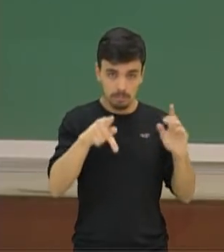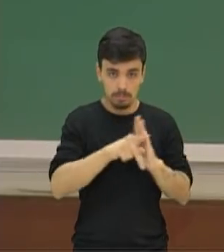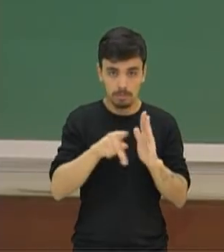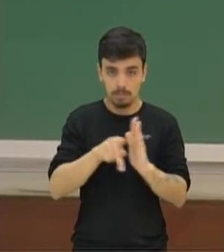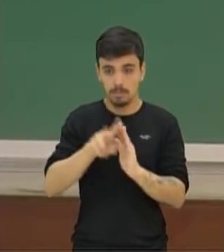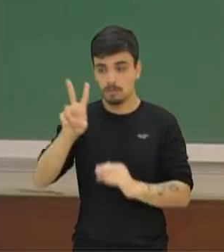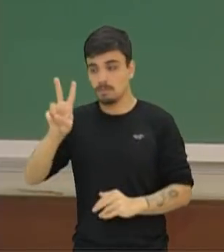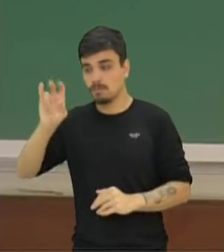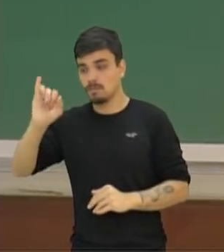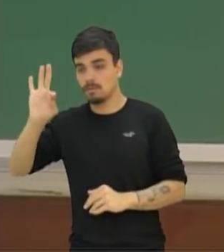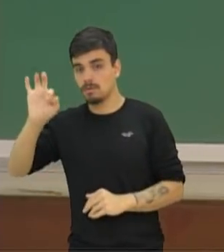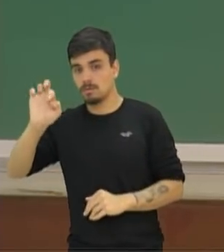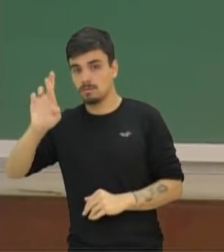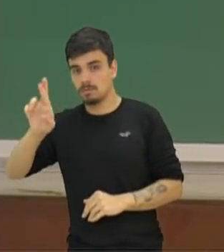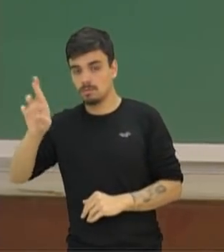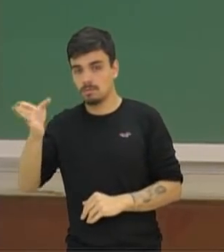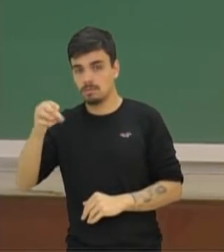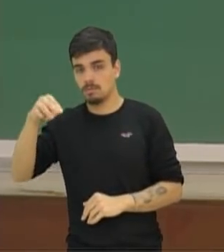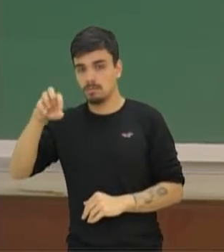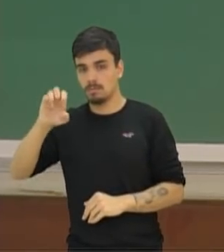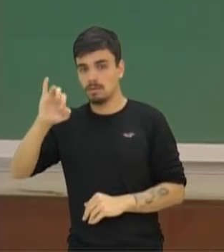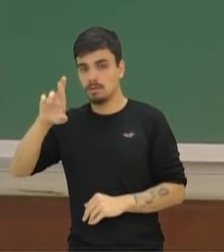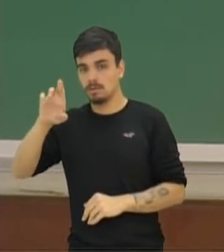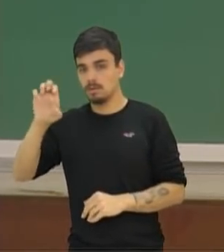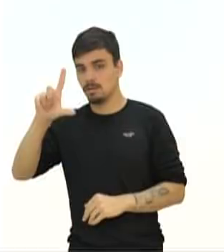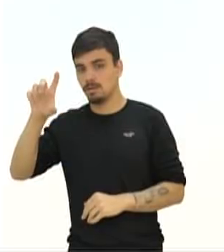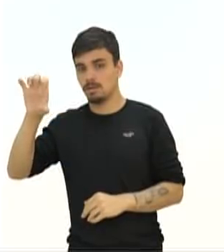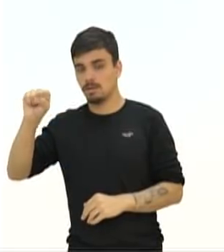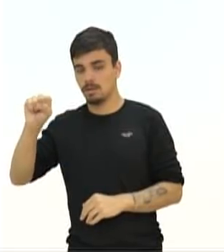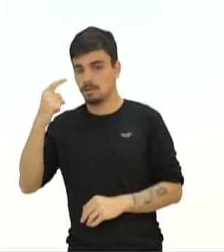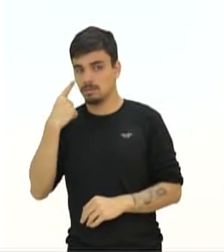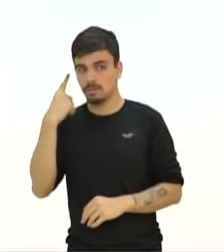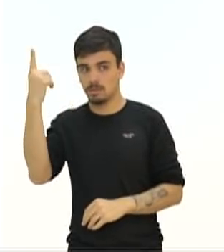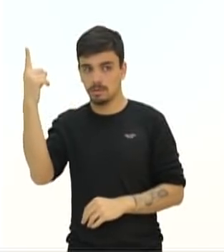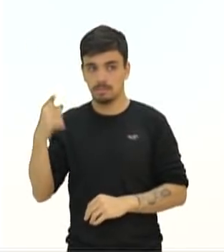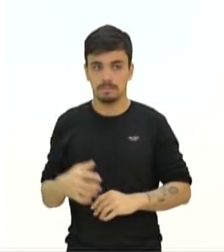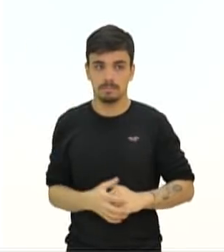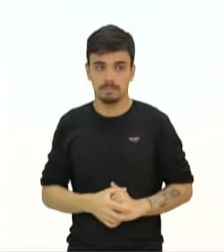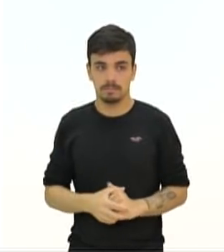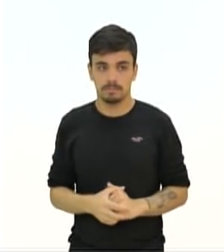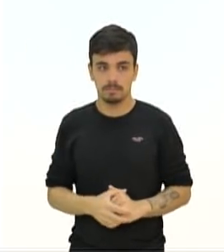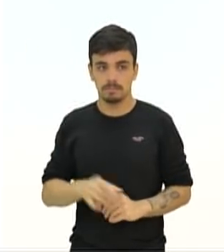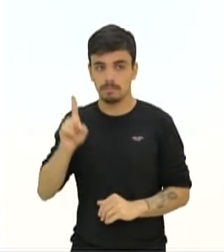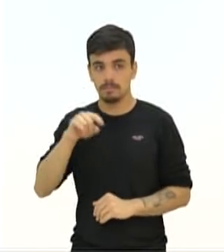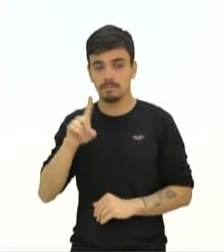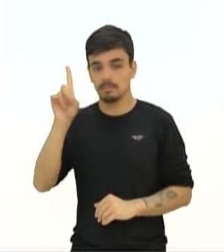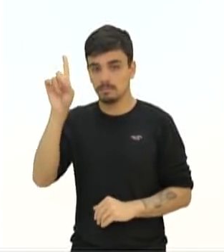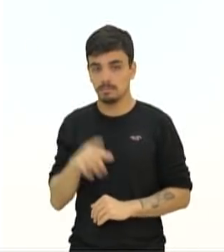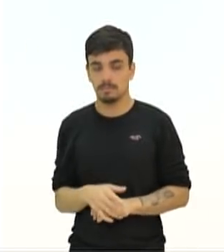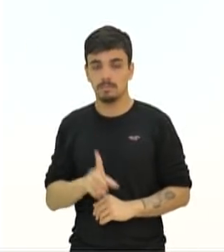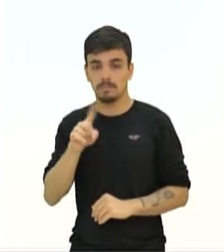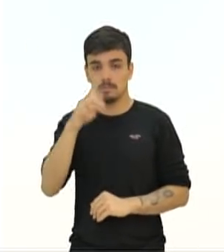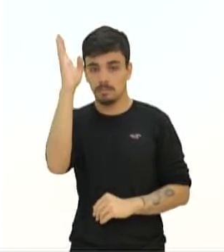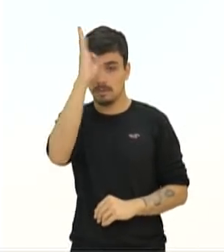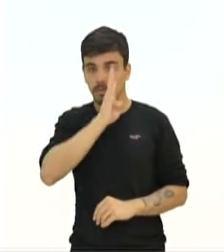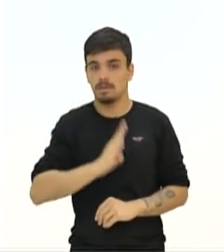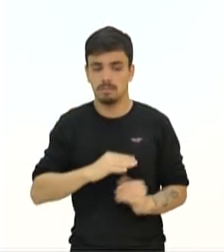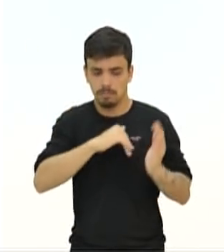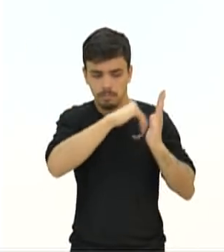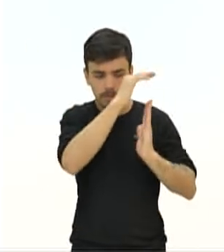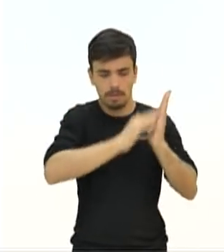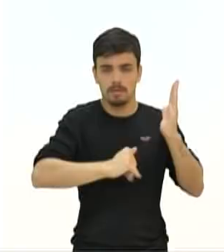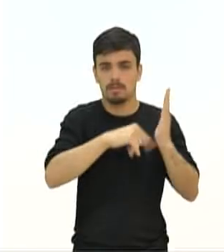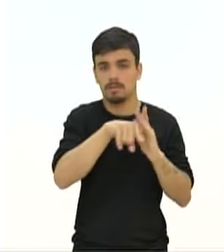Vítor Meirelles. Então, aqui, ó, o Vítor Meirelles, né? Brasileiro, pintor